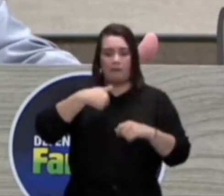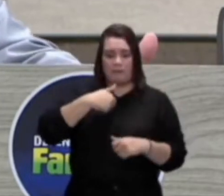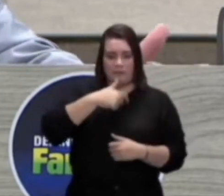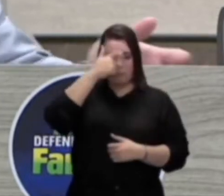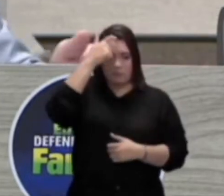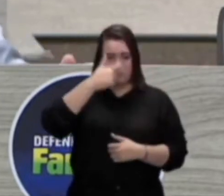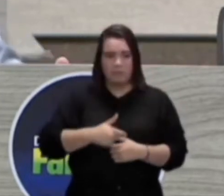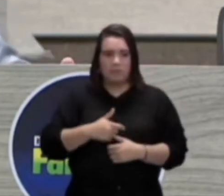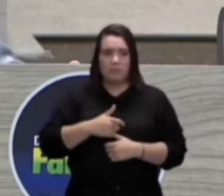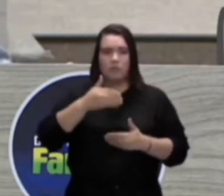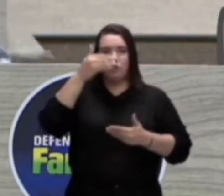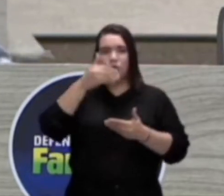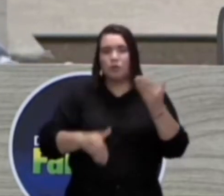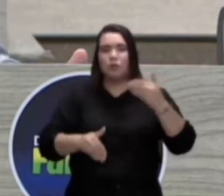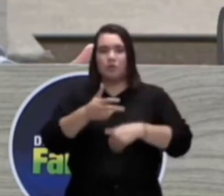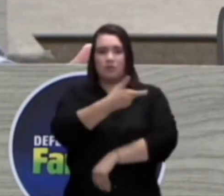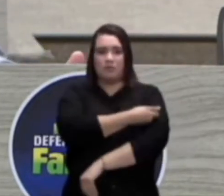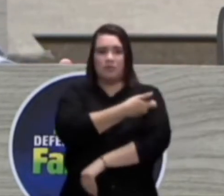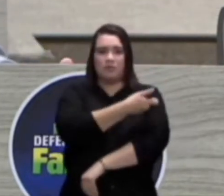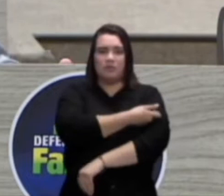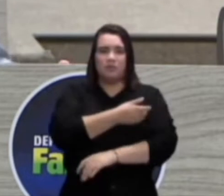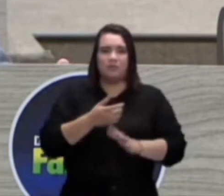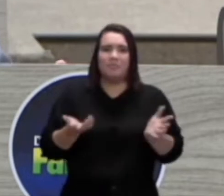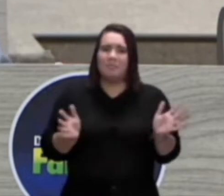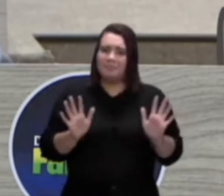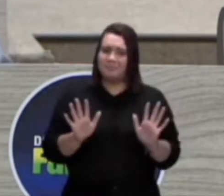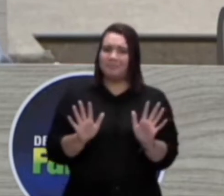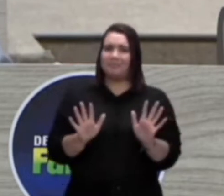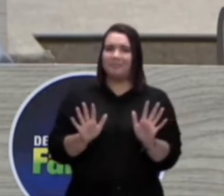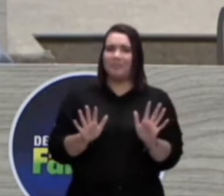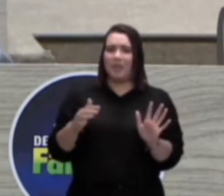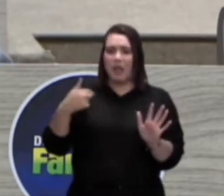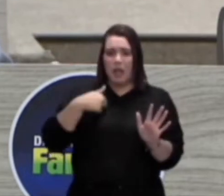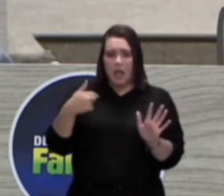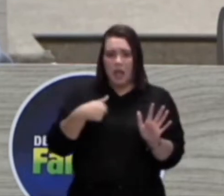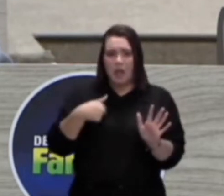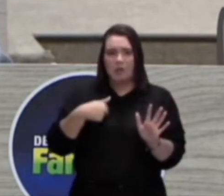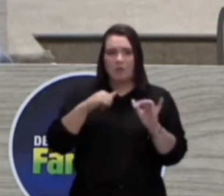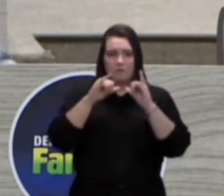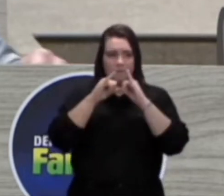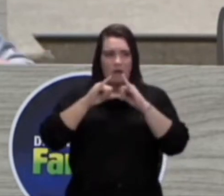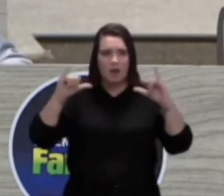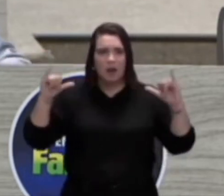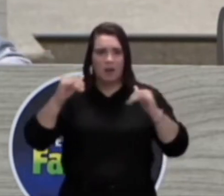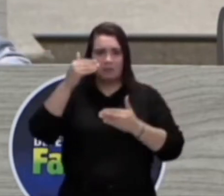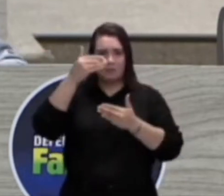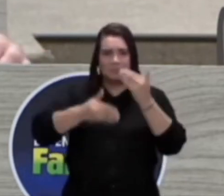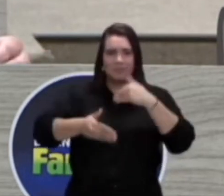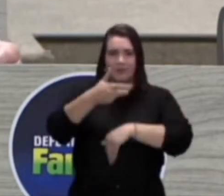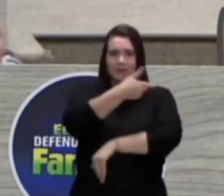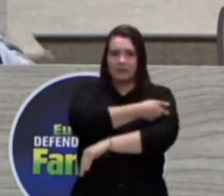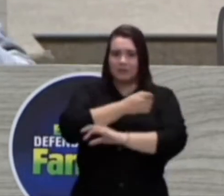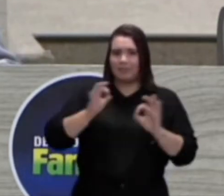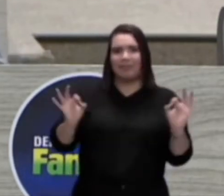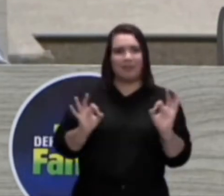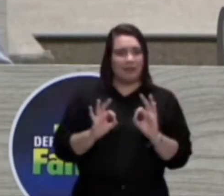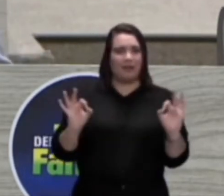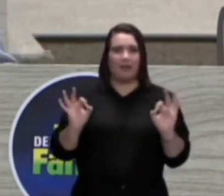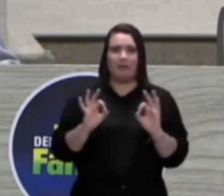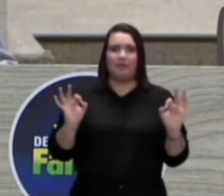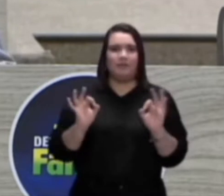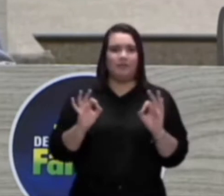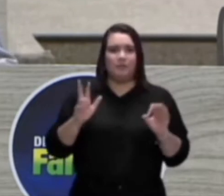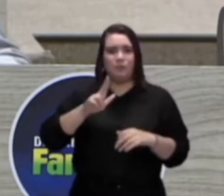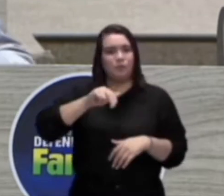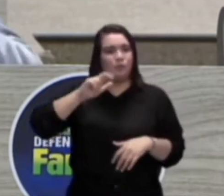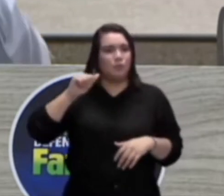posiciona contra a vacina. Em nenhum momento saiu da minha boca me posicionando contra a vacina, até porque quero deixar claro de